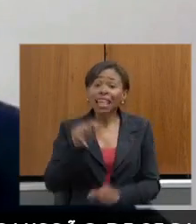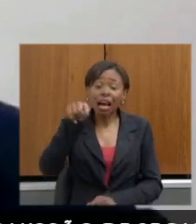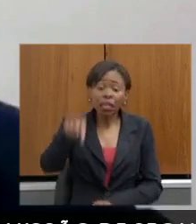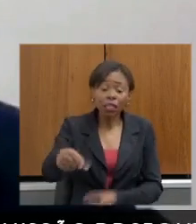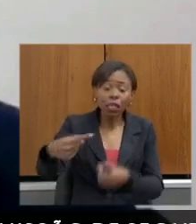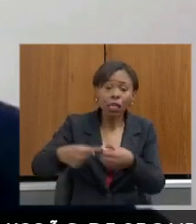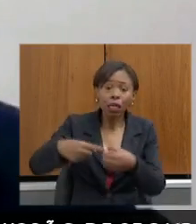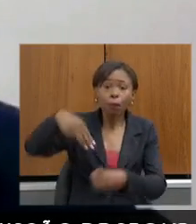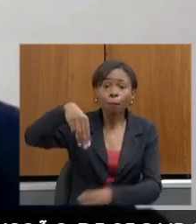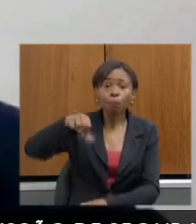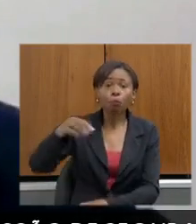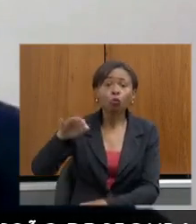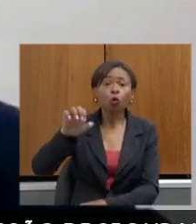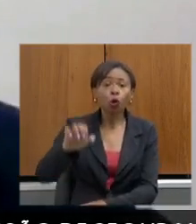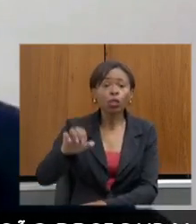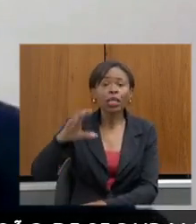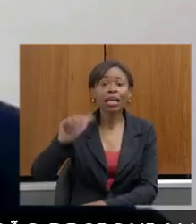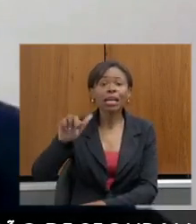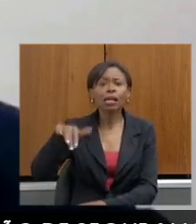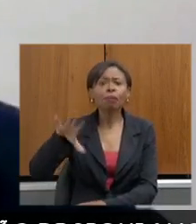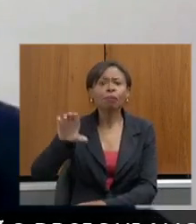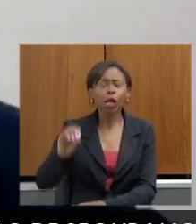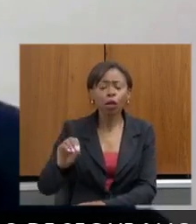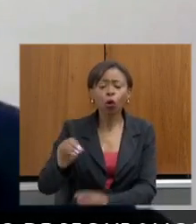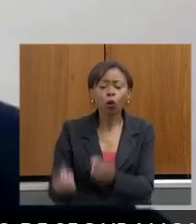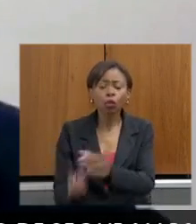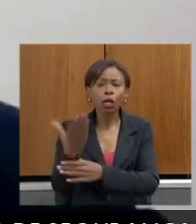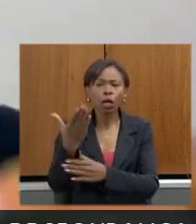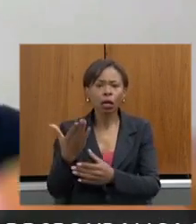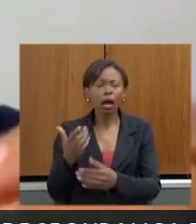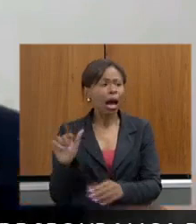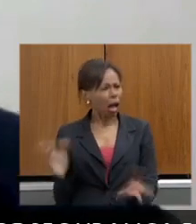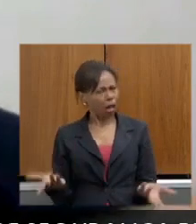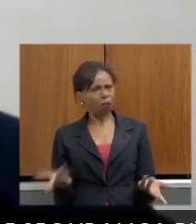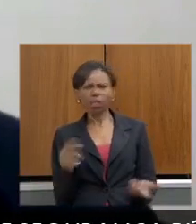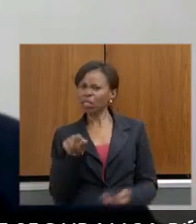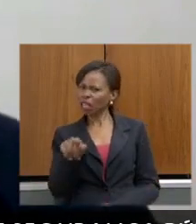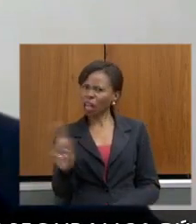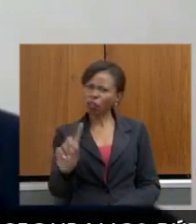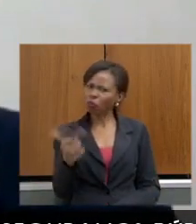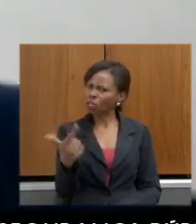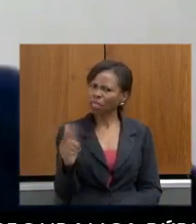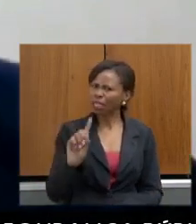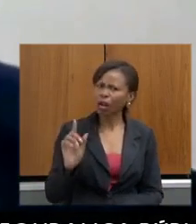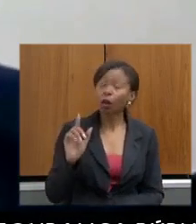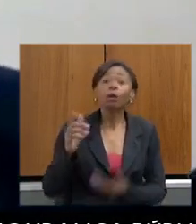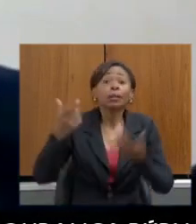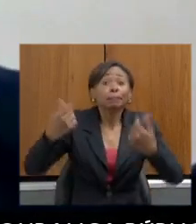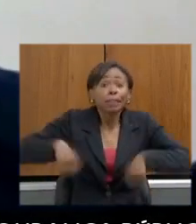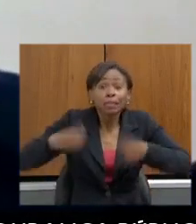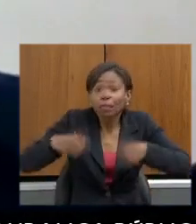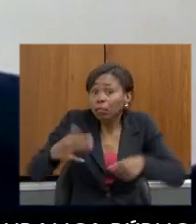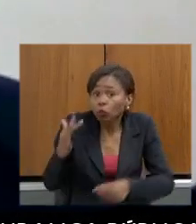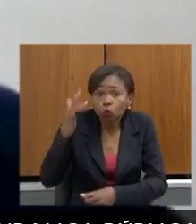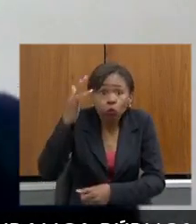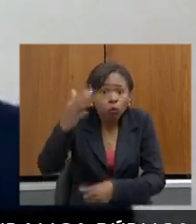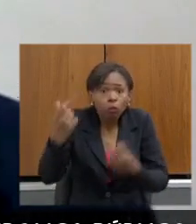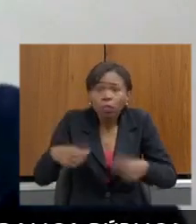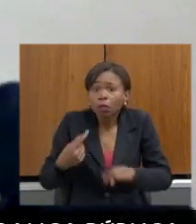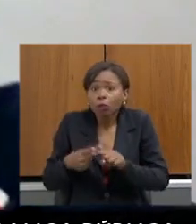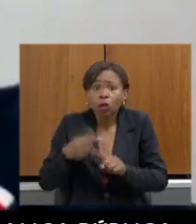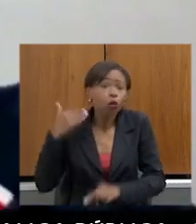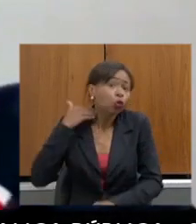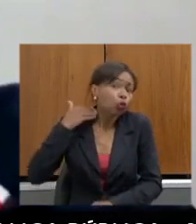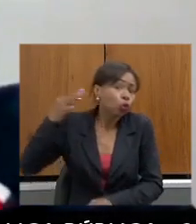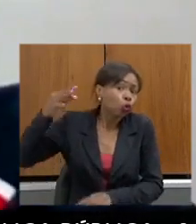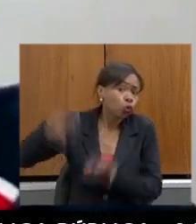mas eu vi falar que uma ficar ela não vai ter tu não vai entender go para mais um futuro esse isso que é o juiz de Monte Carmelo